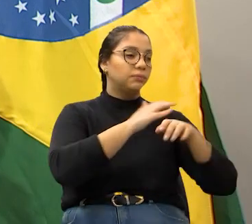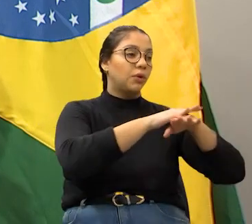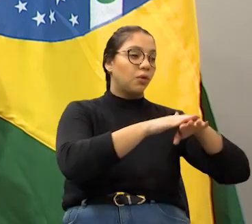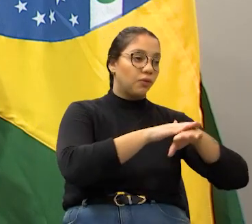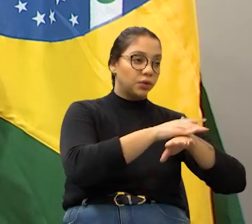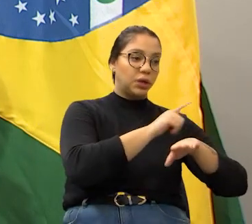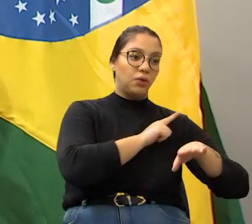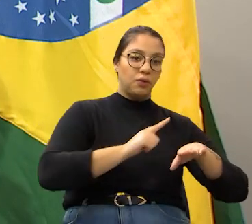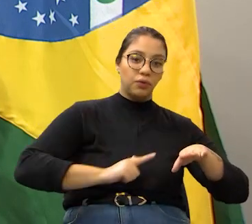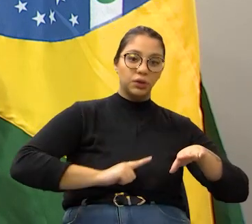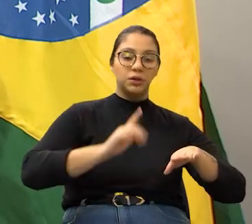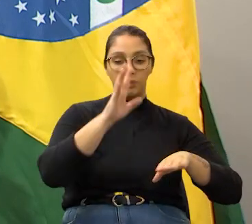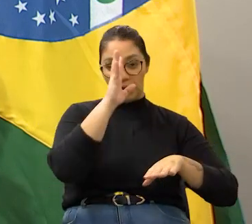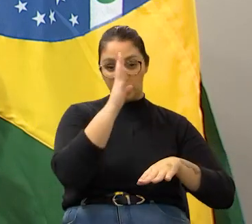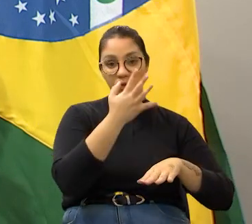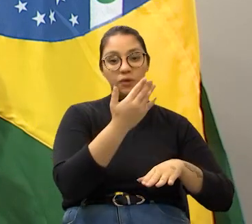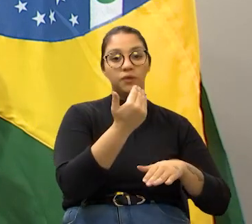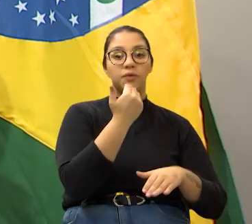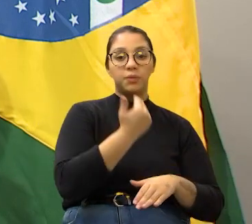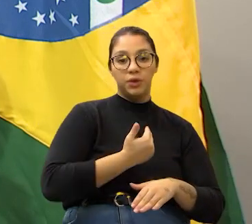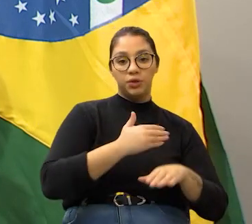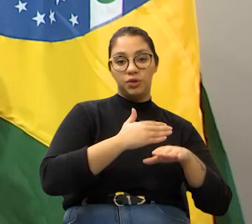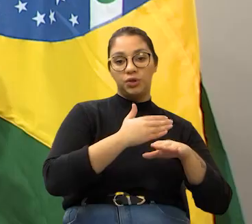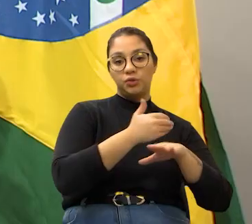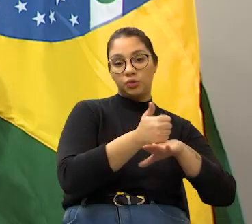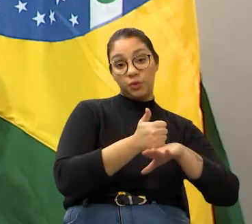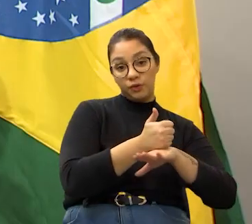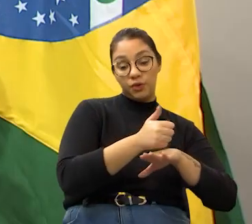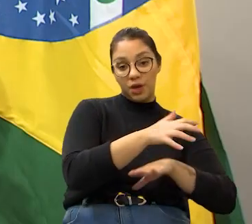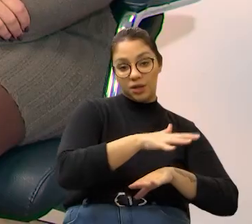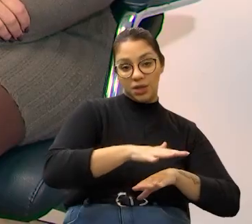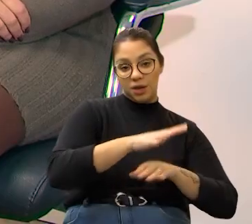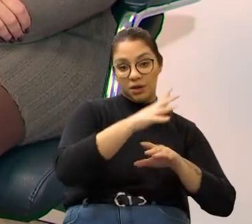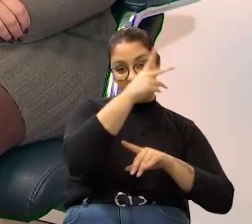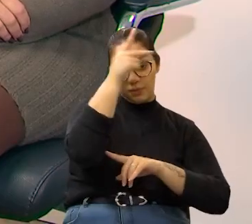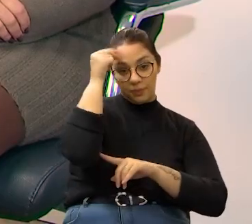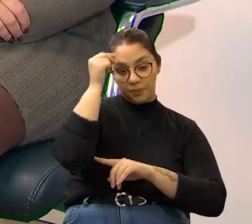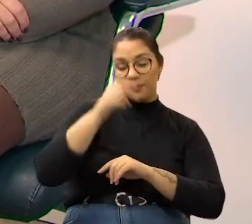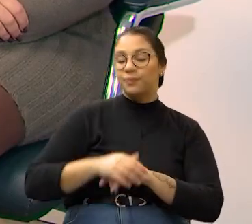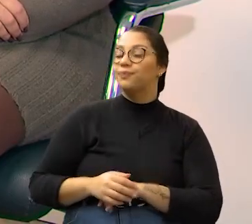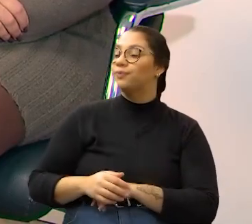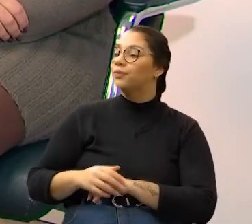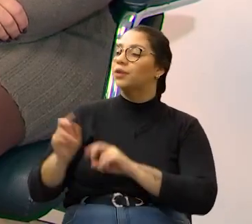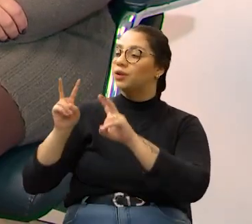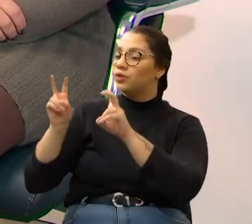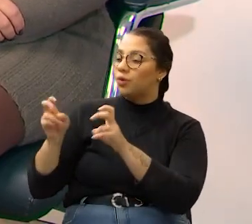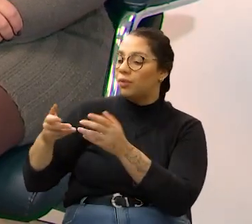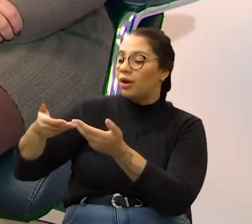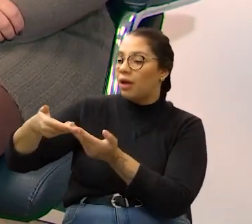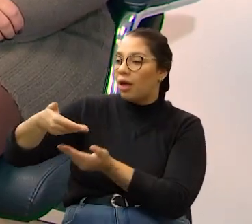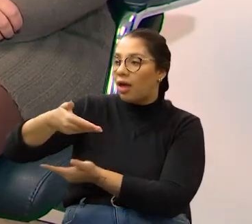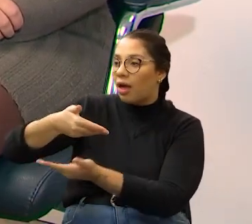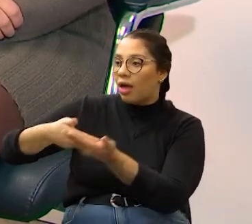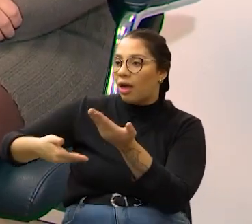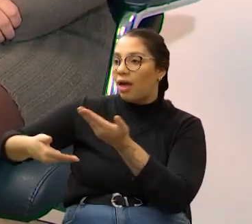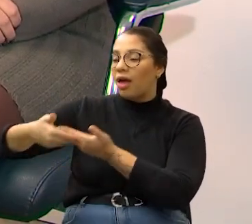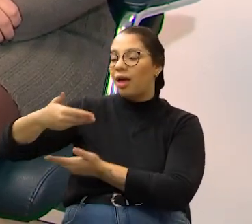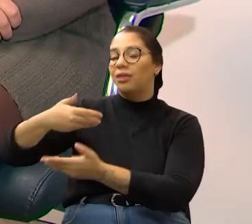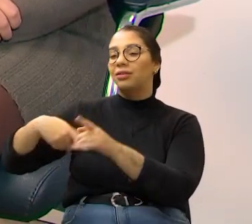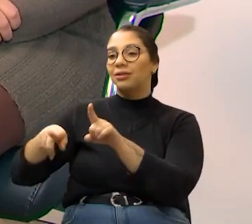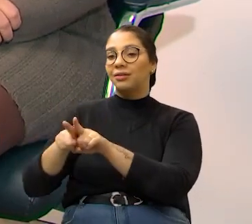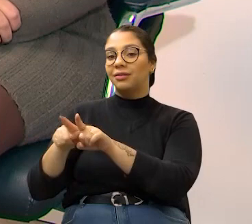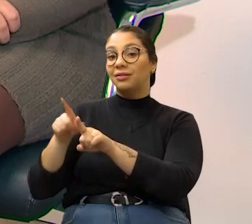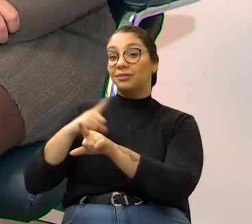para ver se consegue atender a reivindicação desses profissionais da prefeitura. Falando em interlocução, também a gente tem